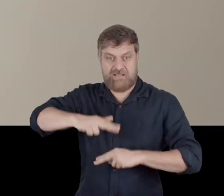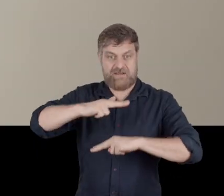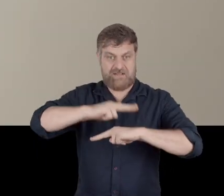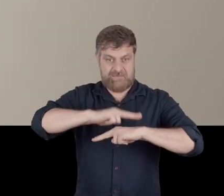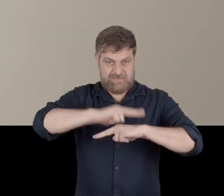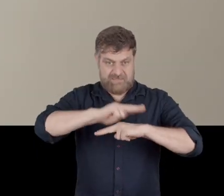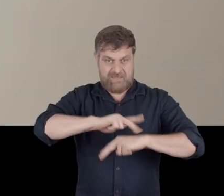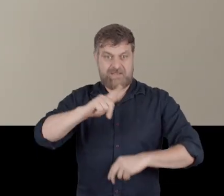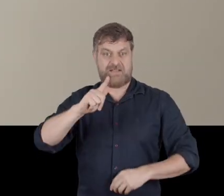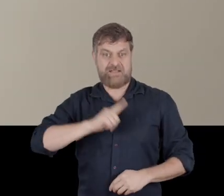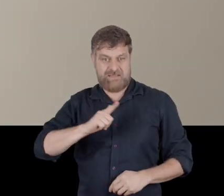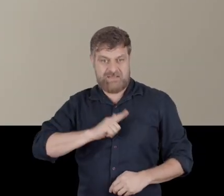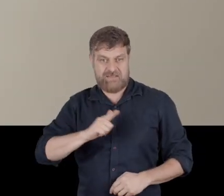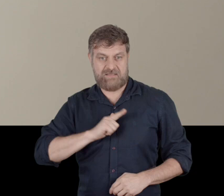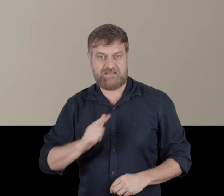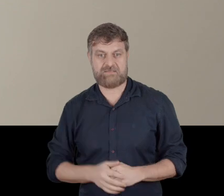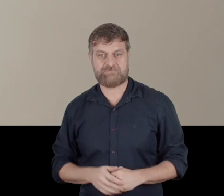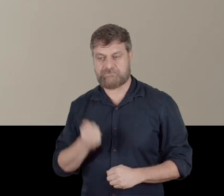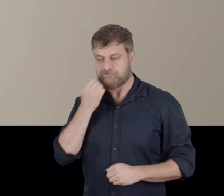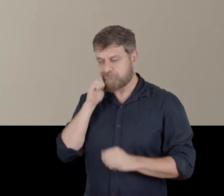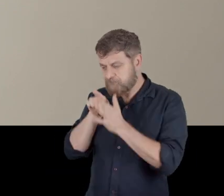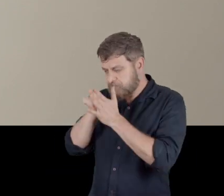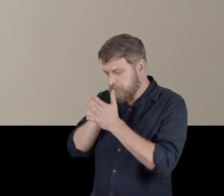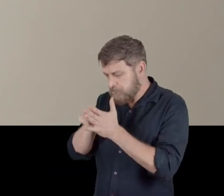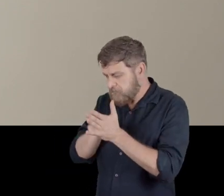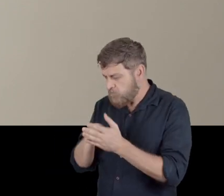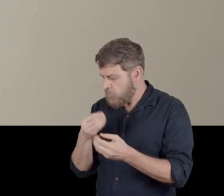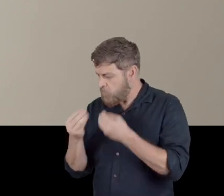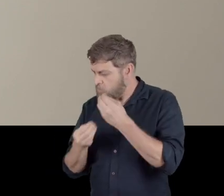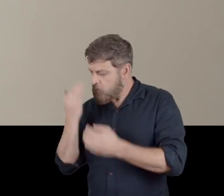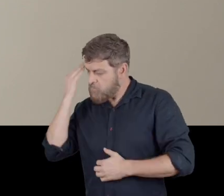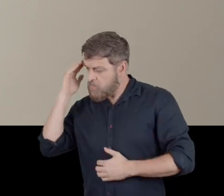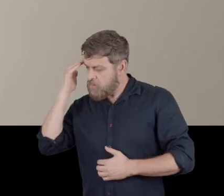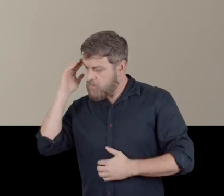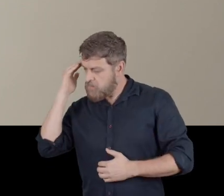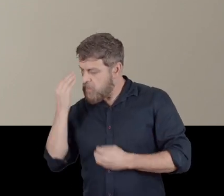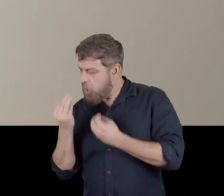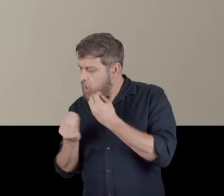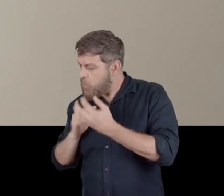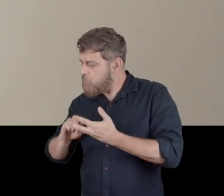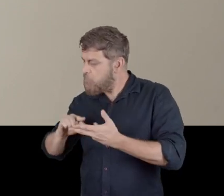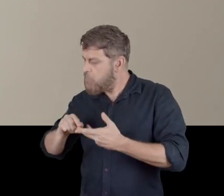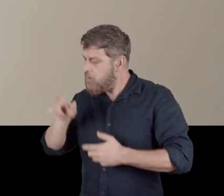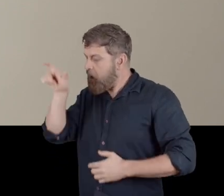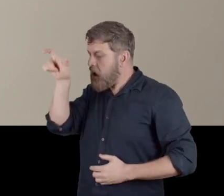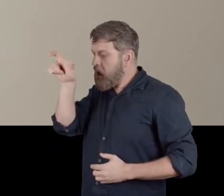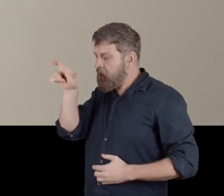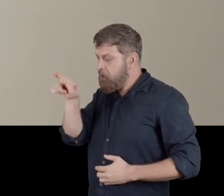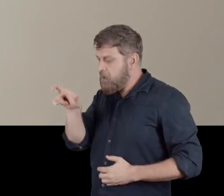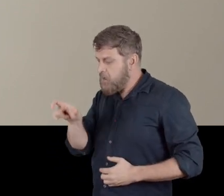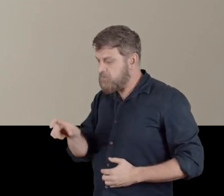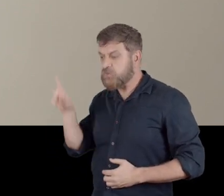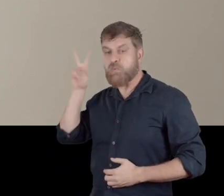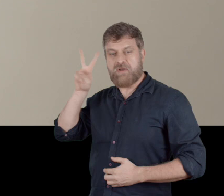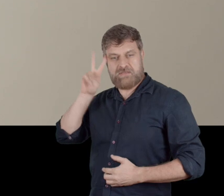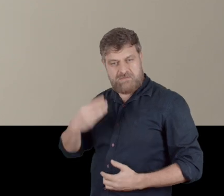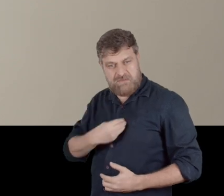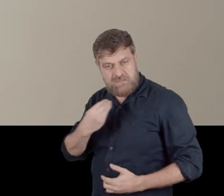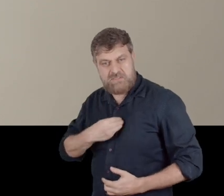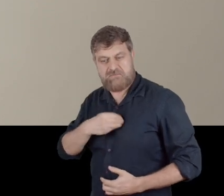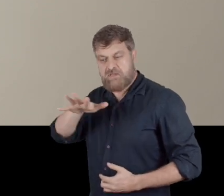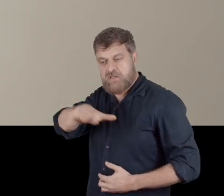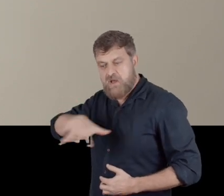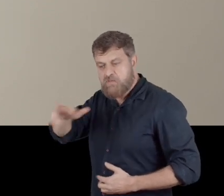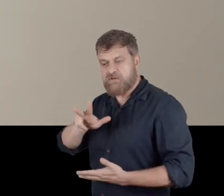da psiquiatria tem as ciências que estudam a compreensão, ou seja, compreender o indivíduo pela